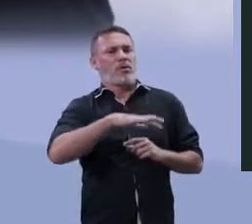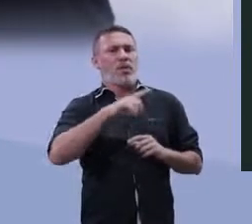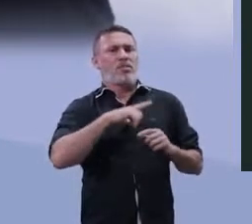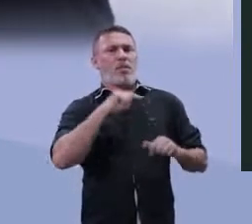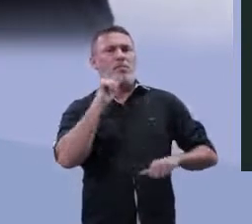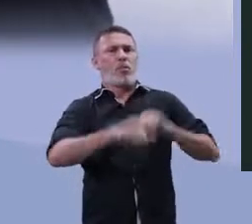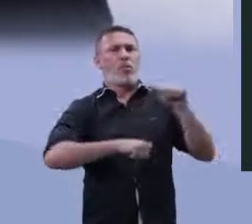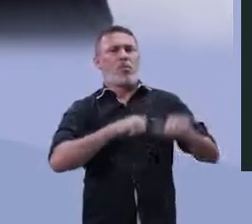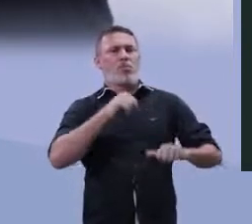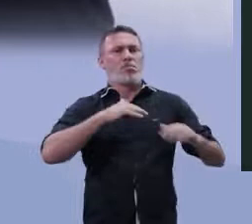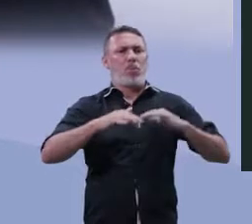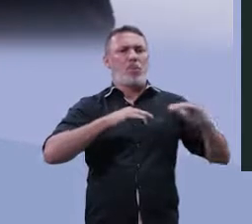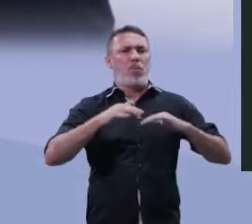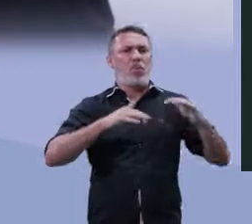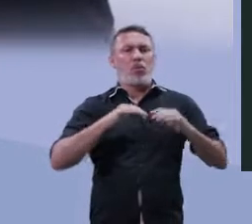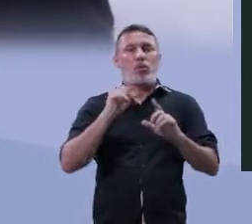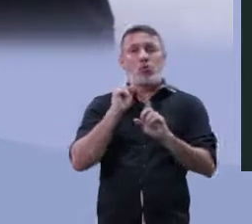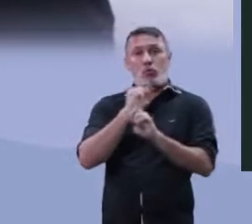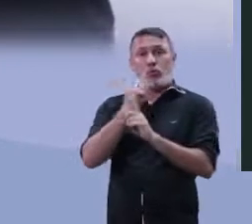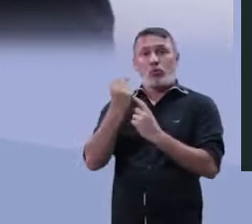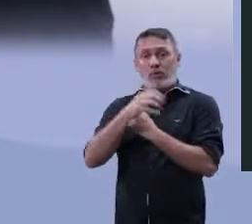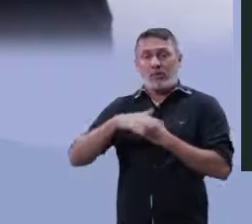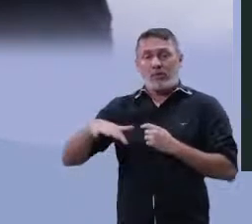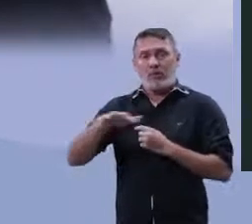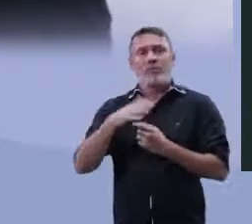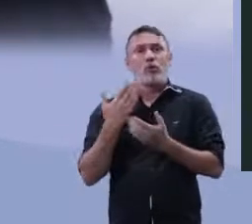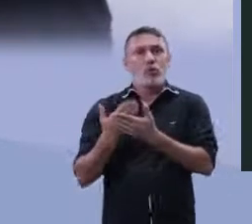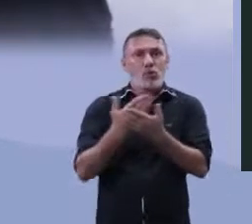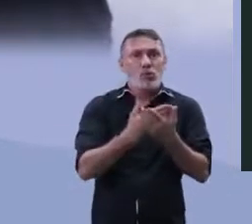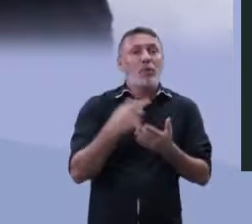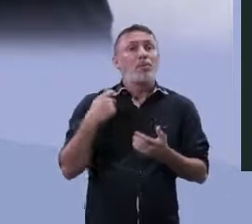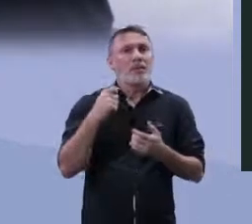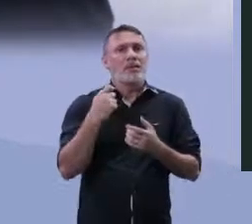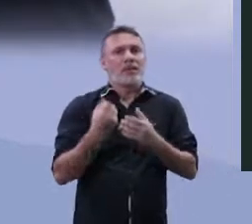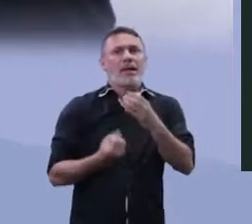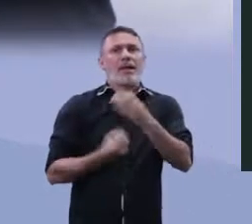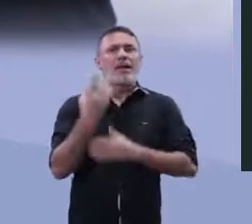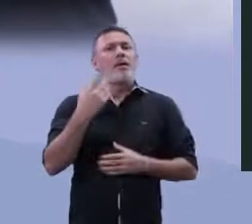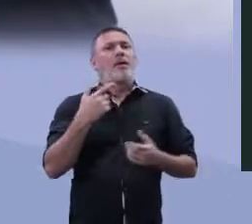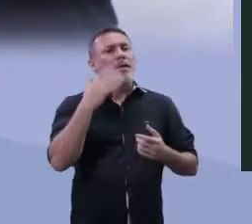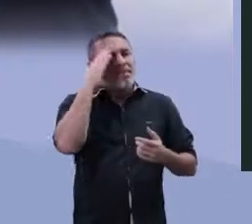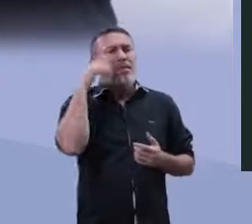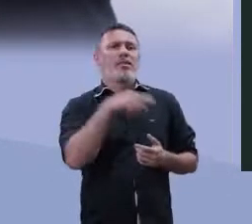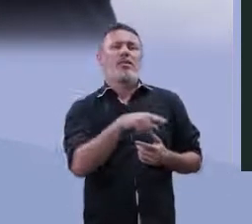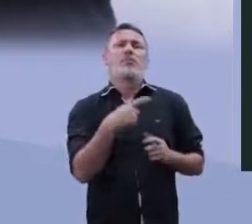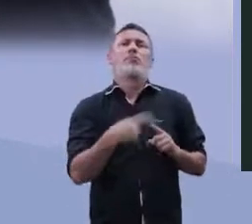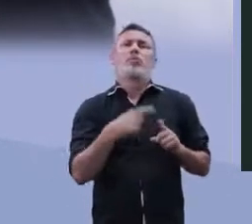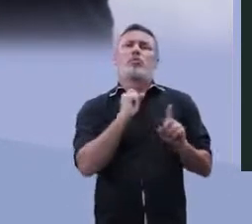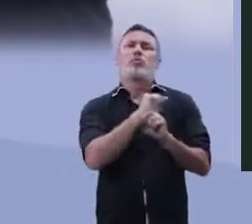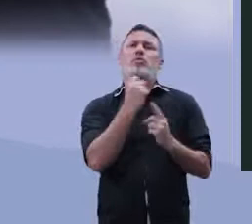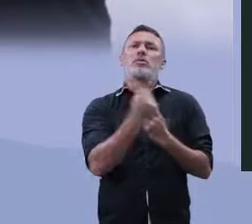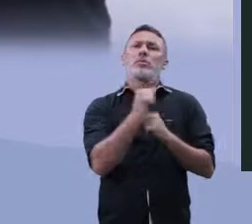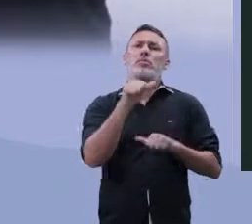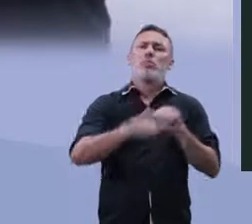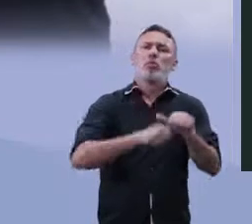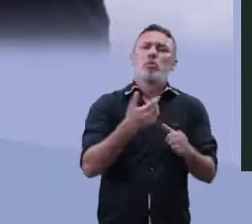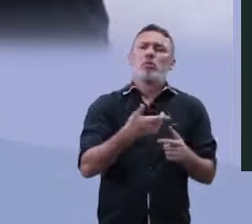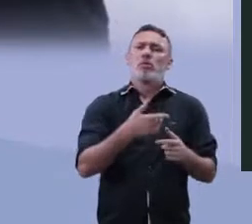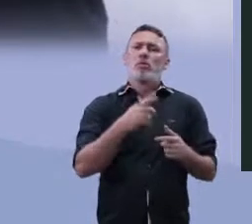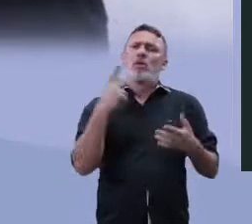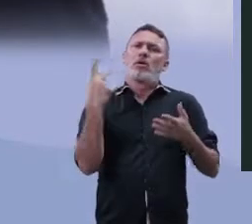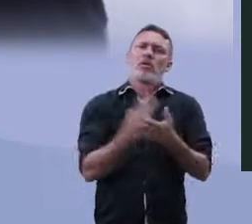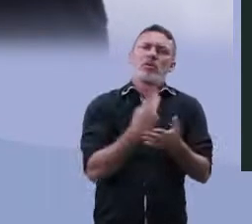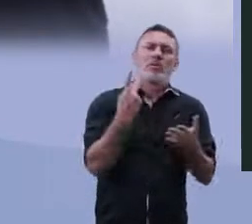transformações ocorridas nessas sociedades europeias, né, a partir do advento da Revolução Industrial, ou seja, aquelas transformações,